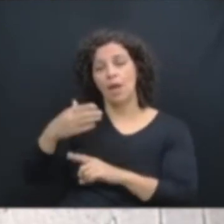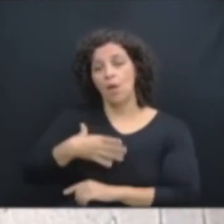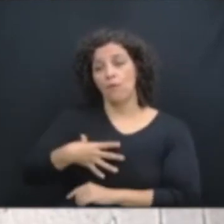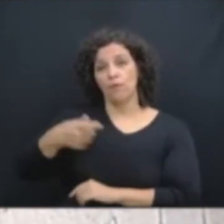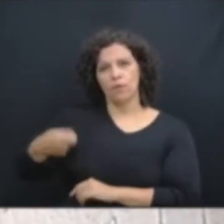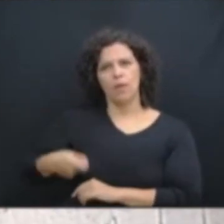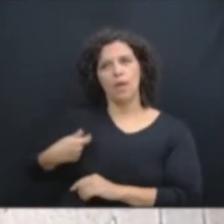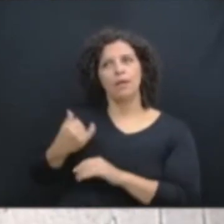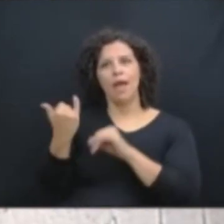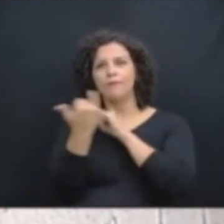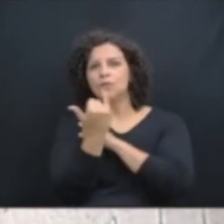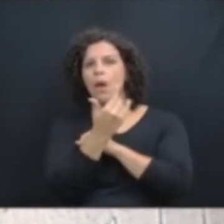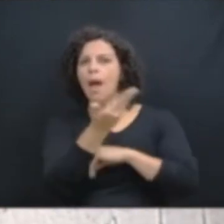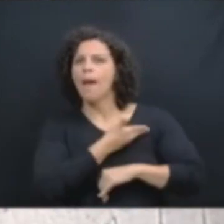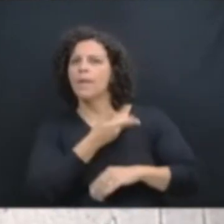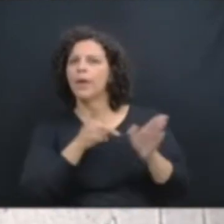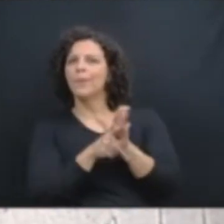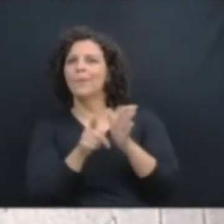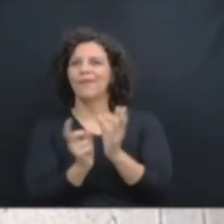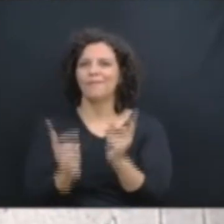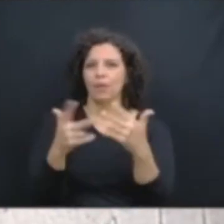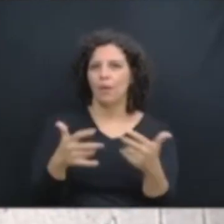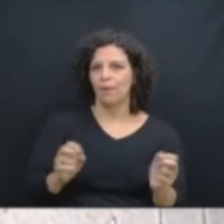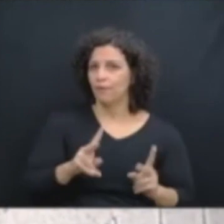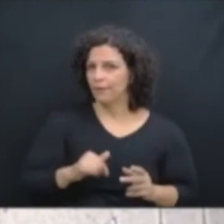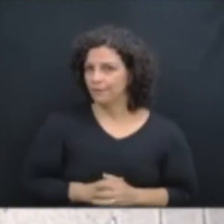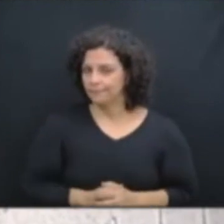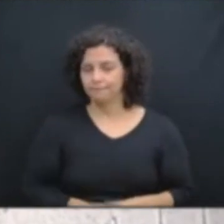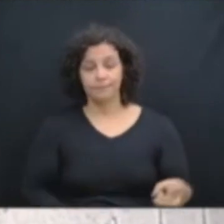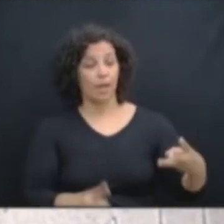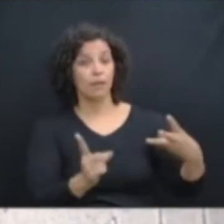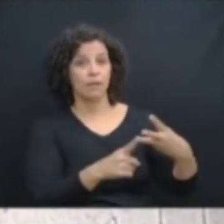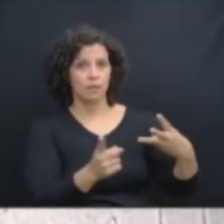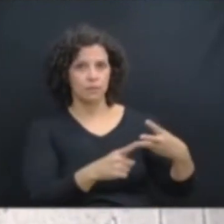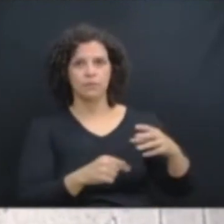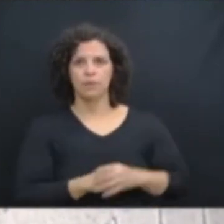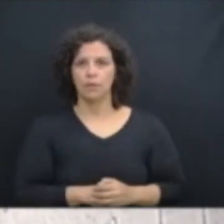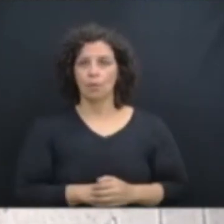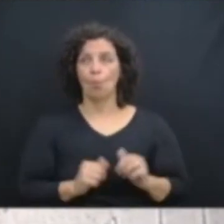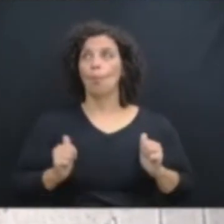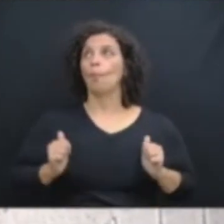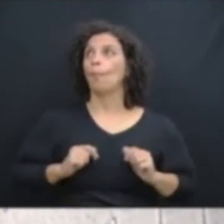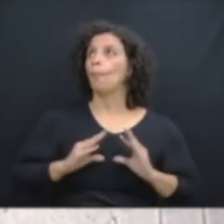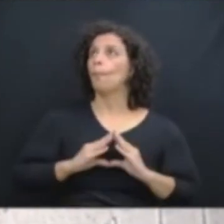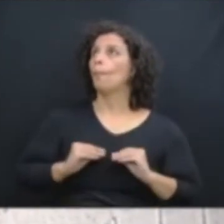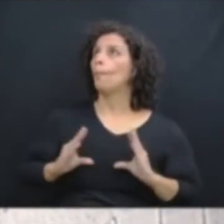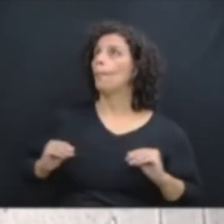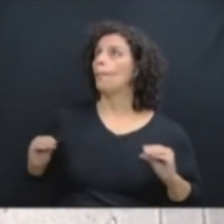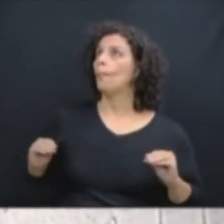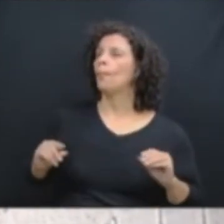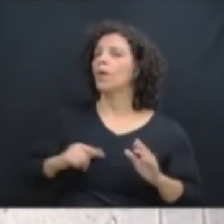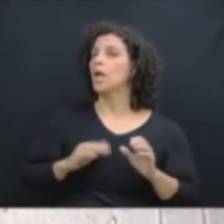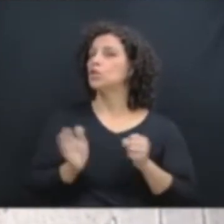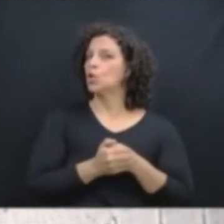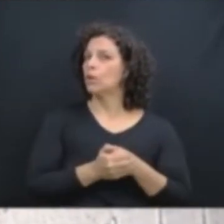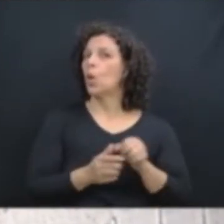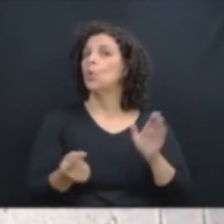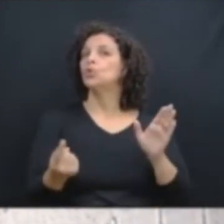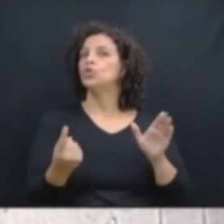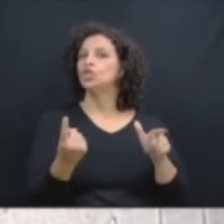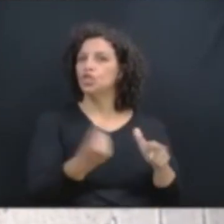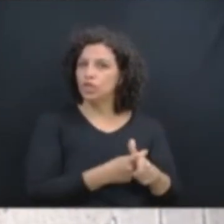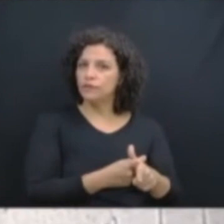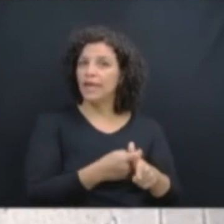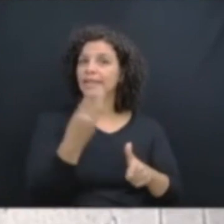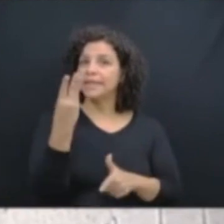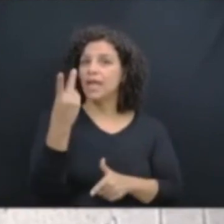governador. A terceira é a omissão, possível omissão, de uma dívida bilionária de